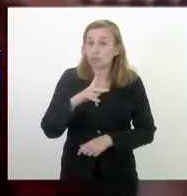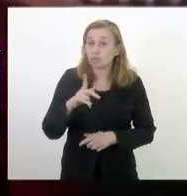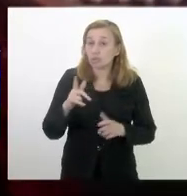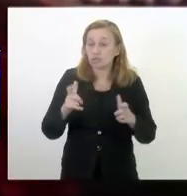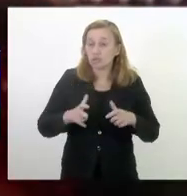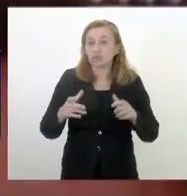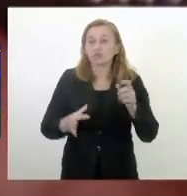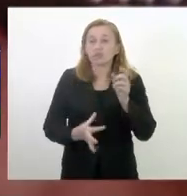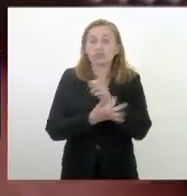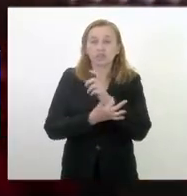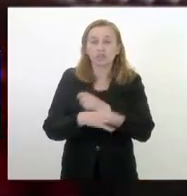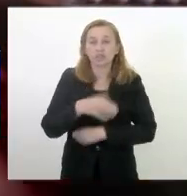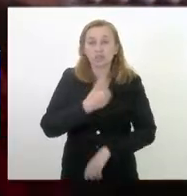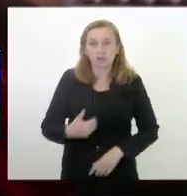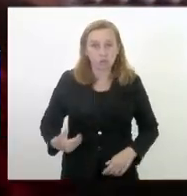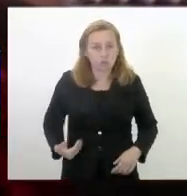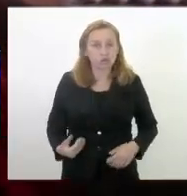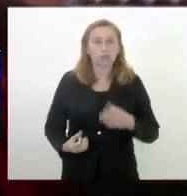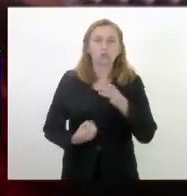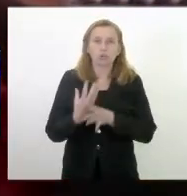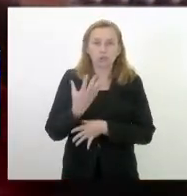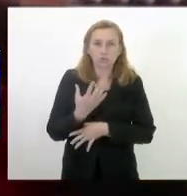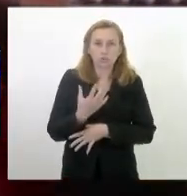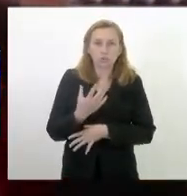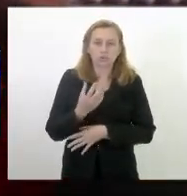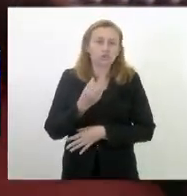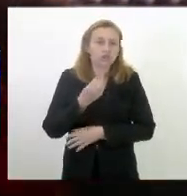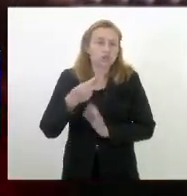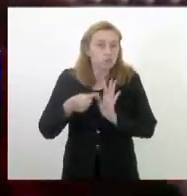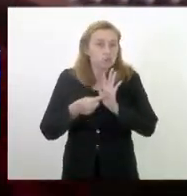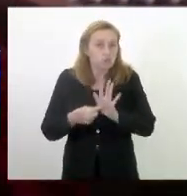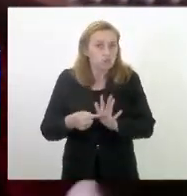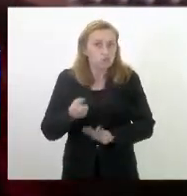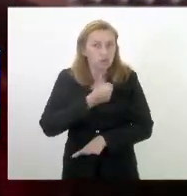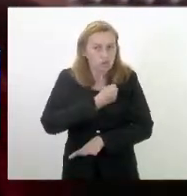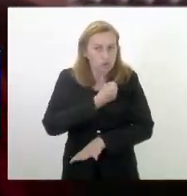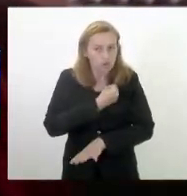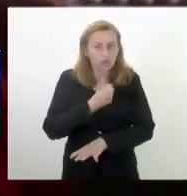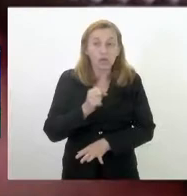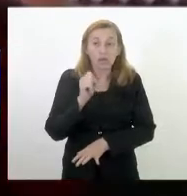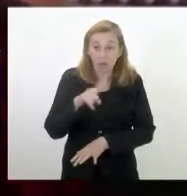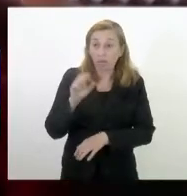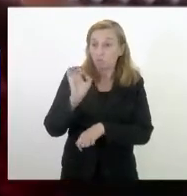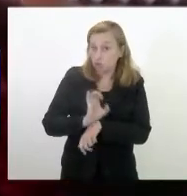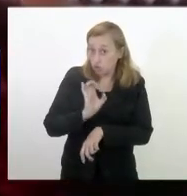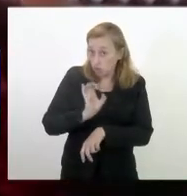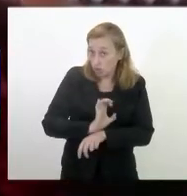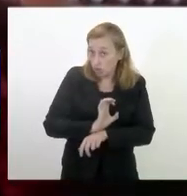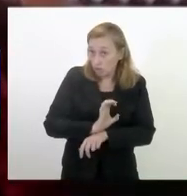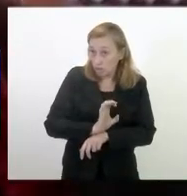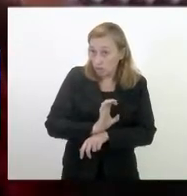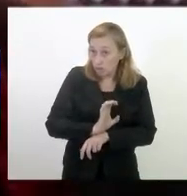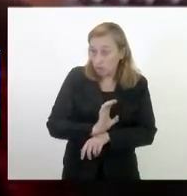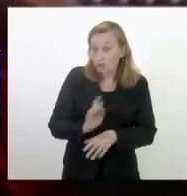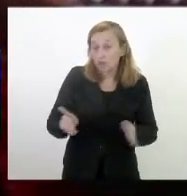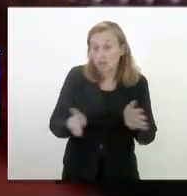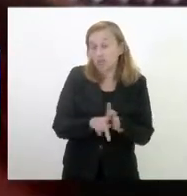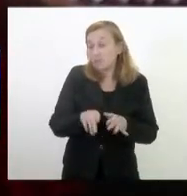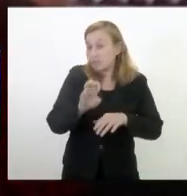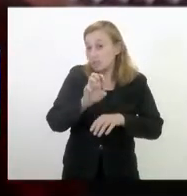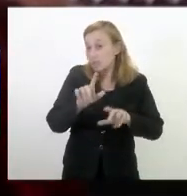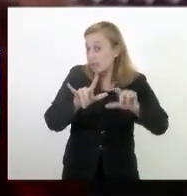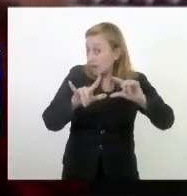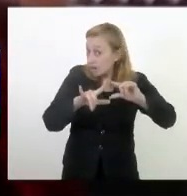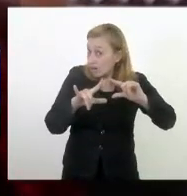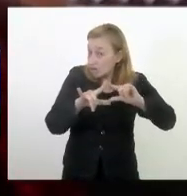pública, das produções de dados que temos, de que é um estado narcomiliciano e